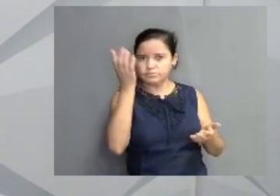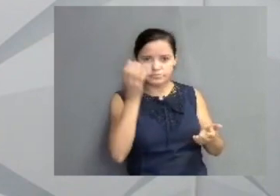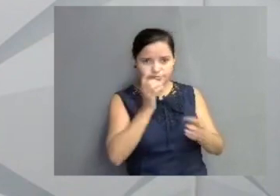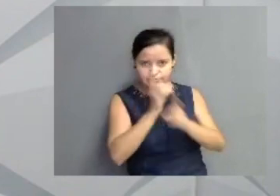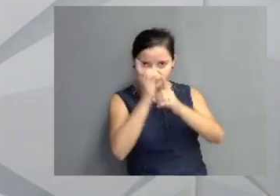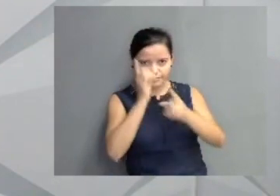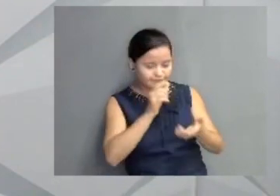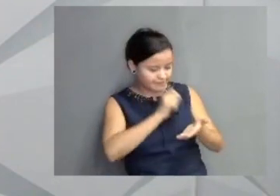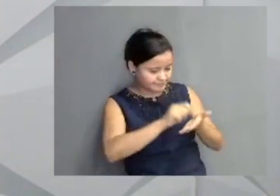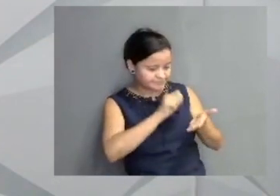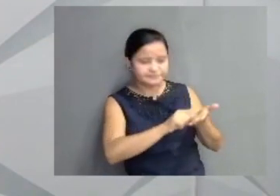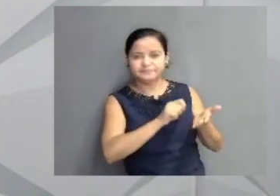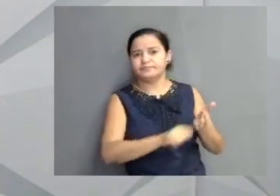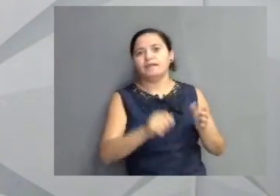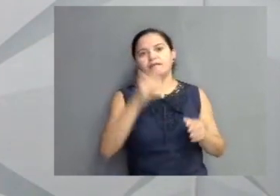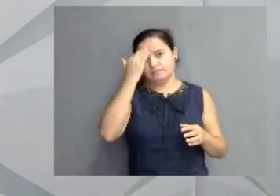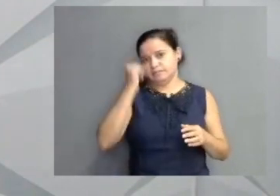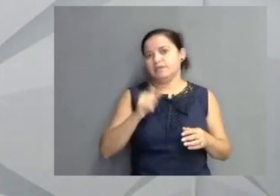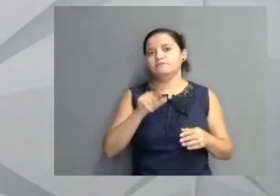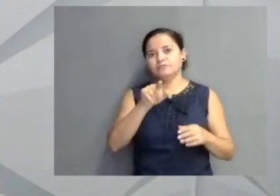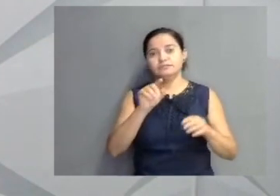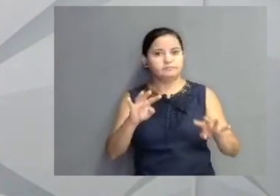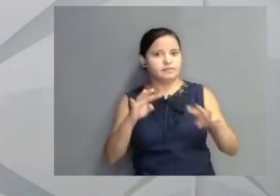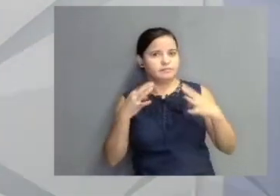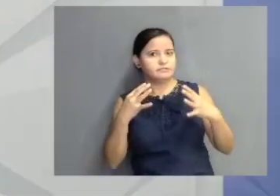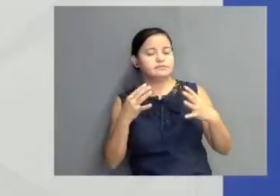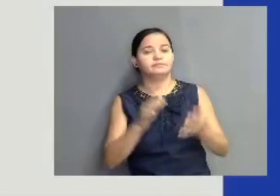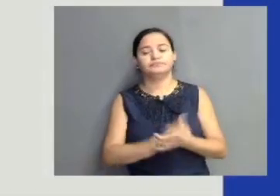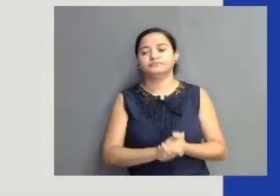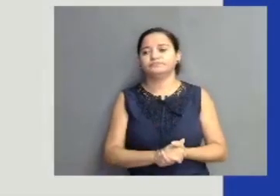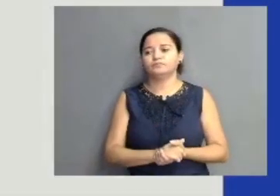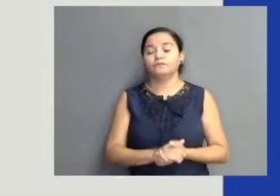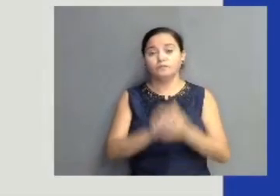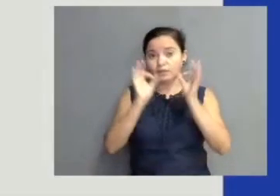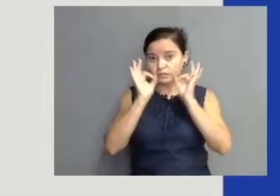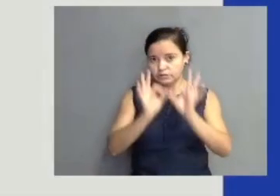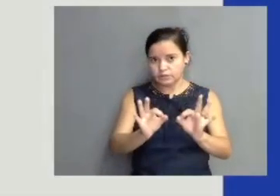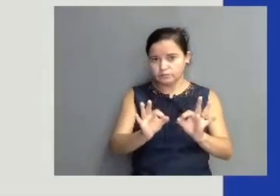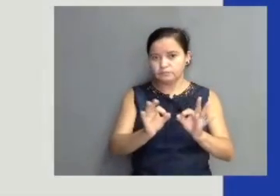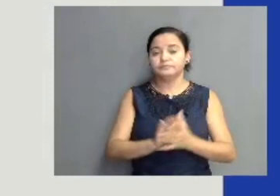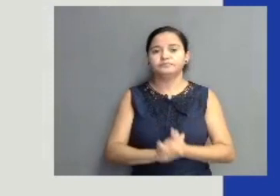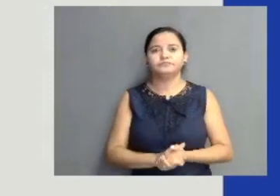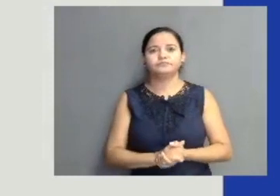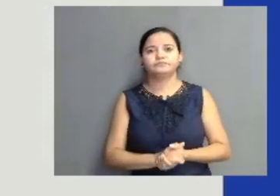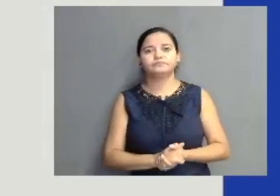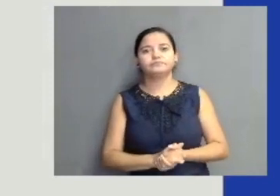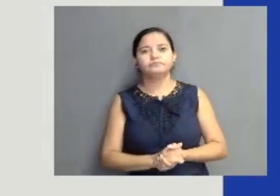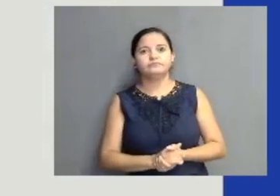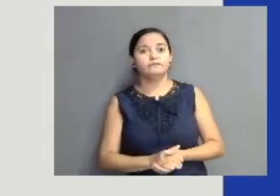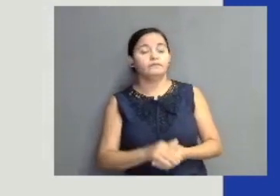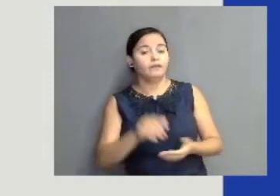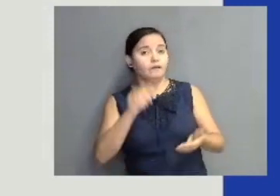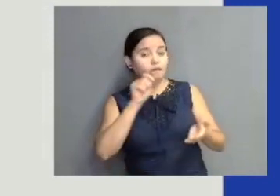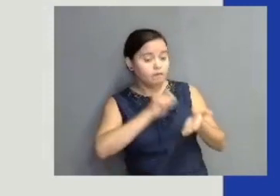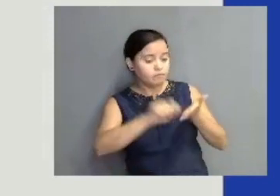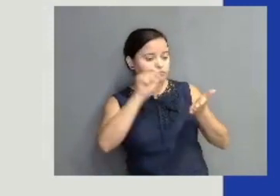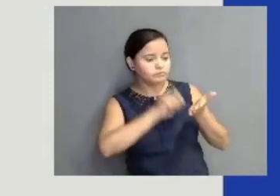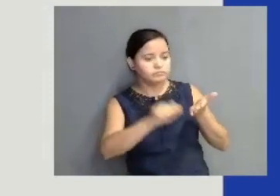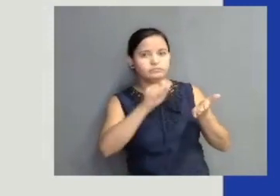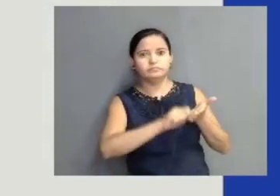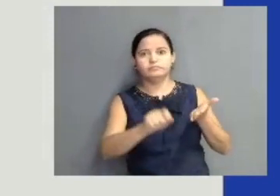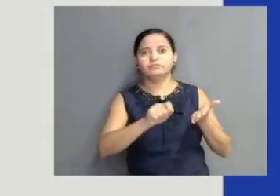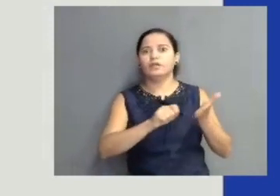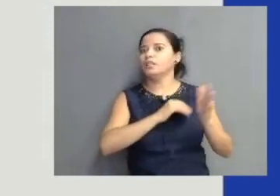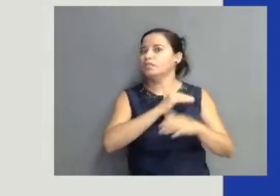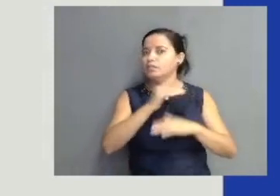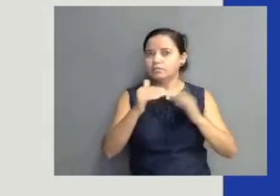sei que você vai prestar atenção a essas anotações, tá certo? Nossa última dica, revise suas anotações